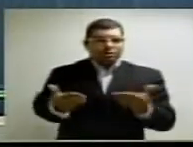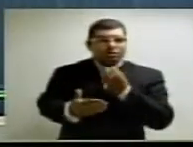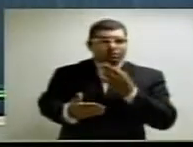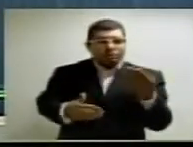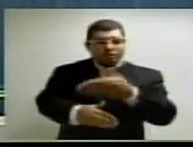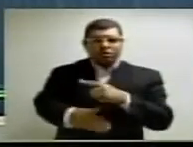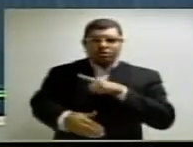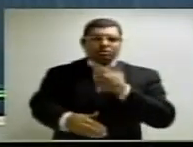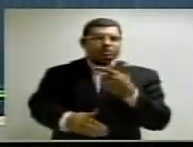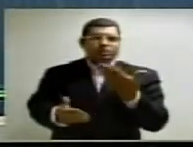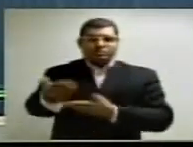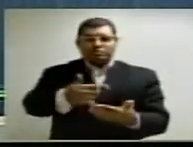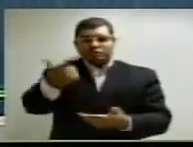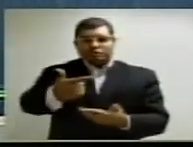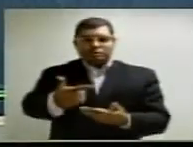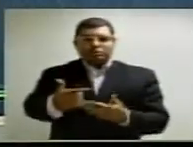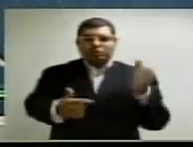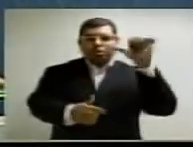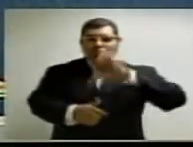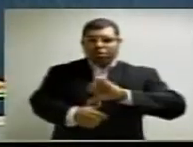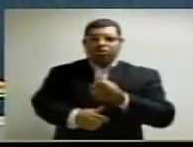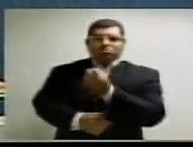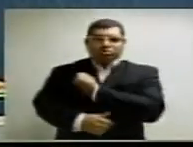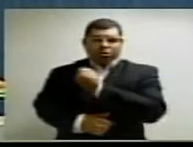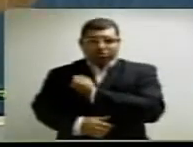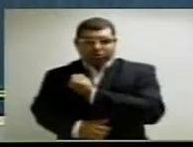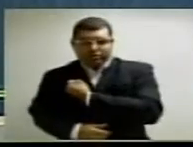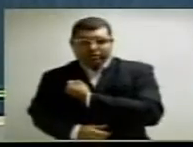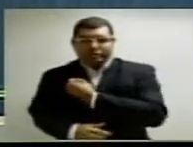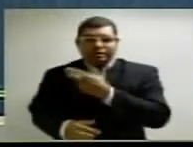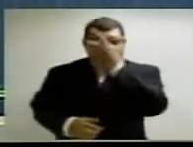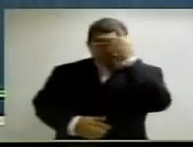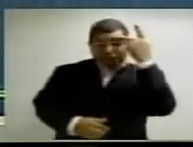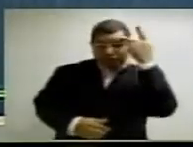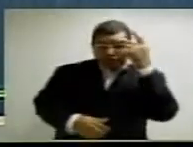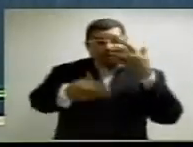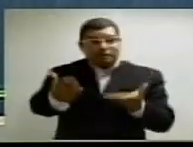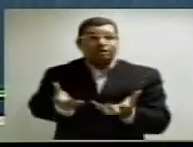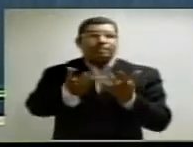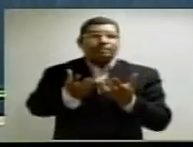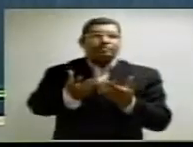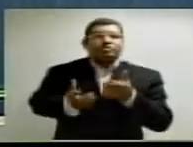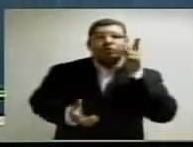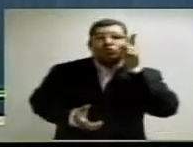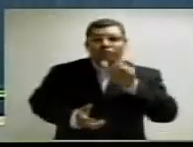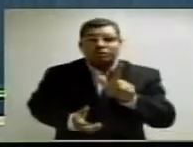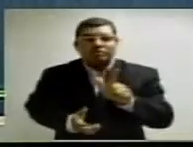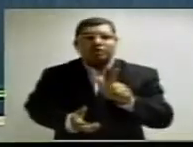O PISA diz que nós somos o 2º pior em matemática. E alguém ainda